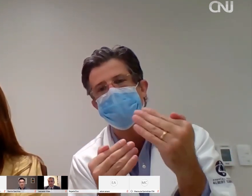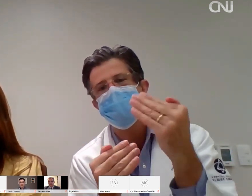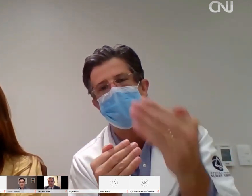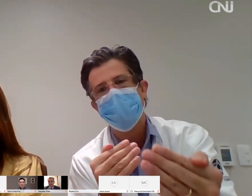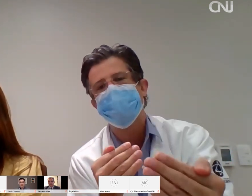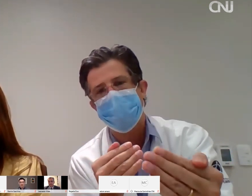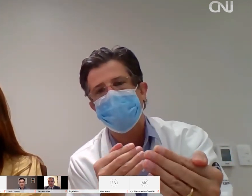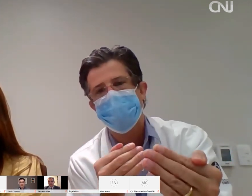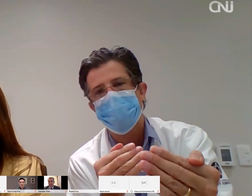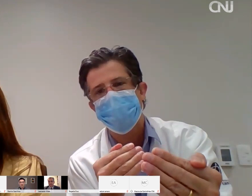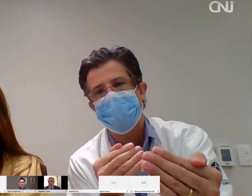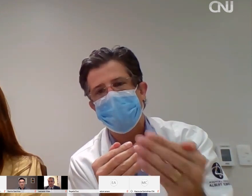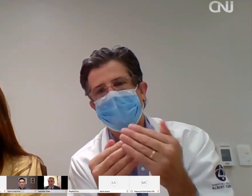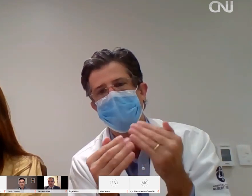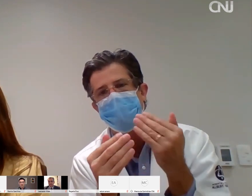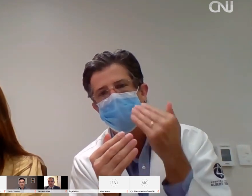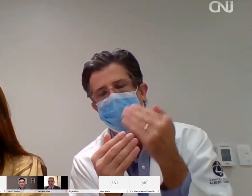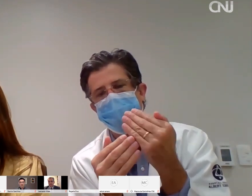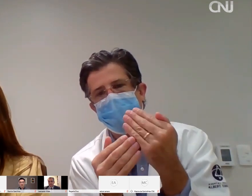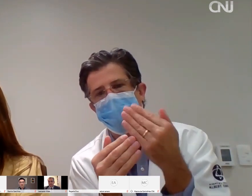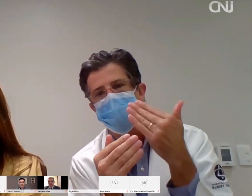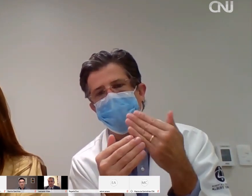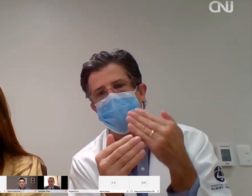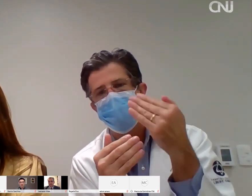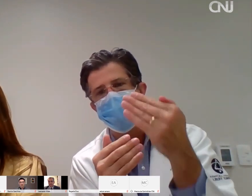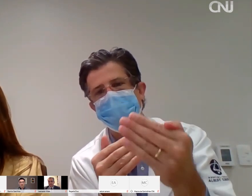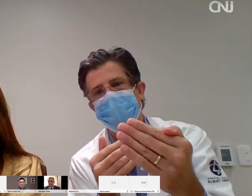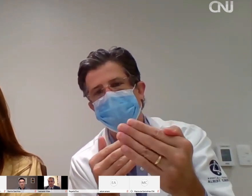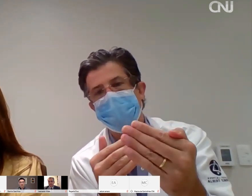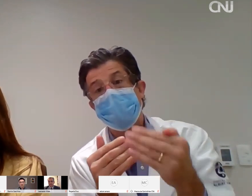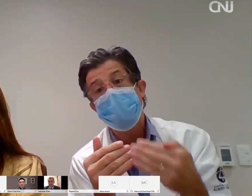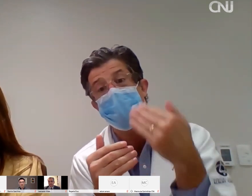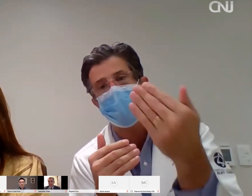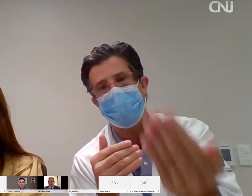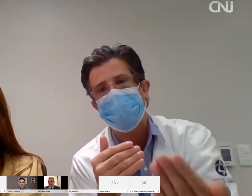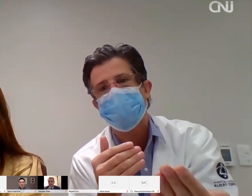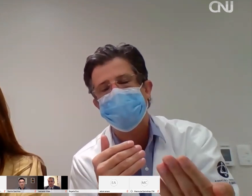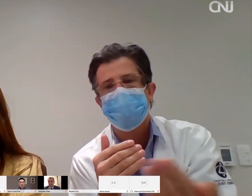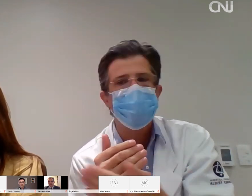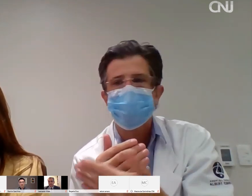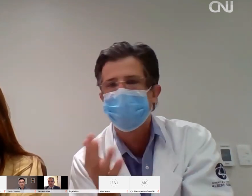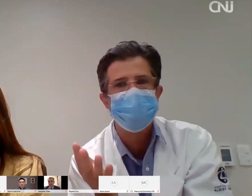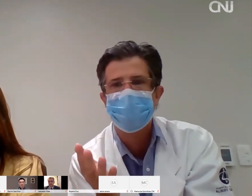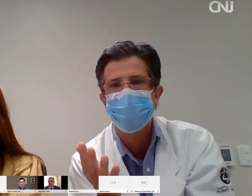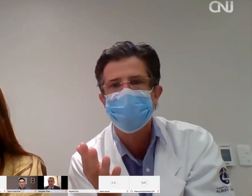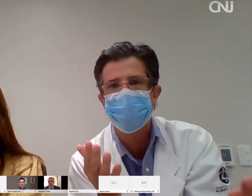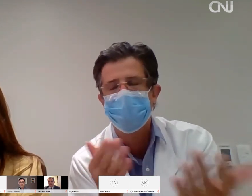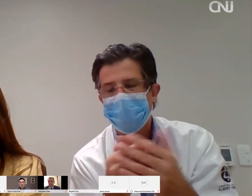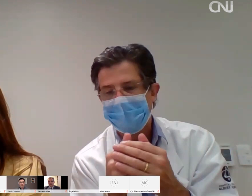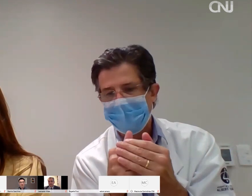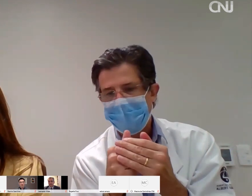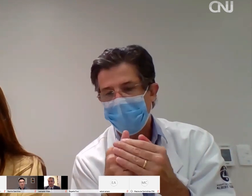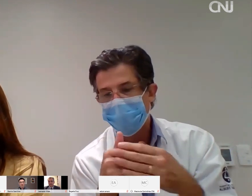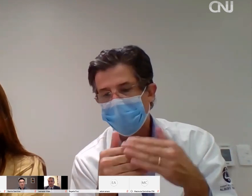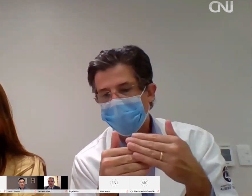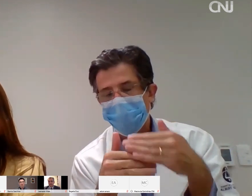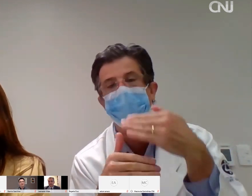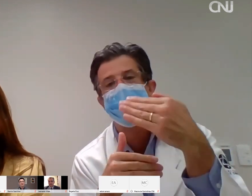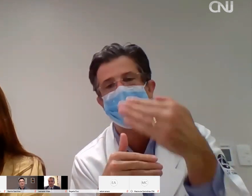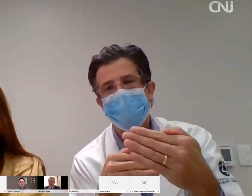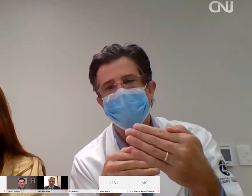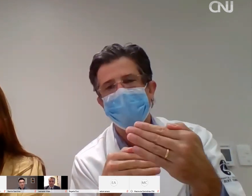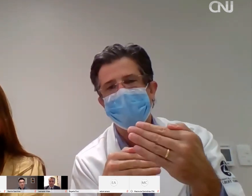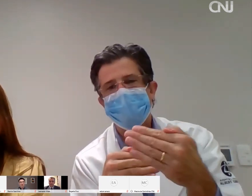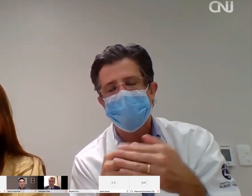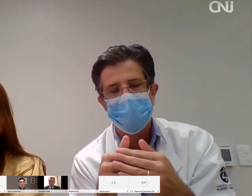nós encontramos o mau uso da tecnologia. No meio do caminho nós encontramos pessoas que criam barreiras que não precisariam existir. Eu acho que existe